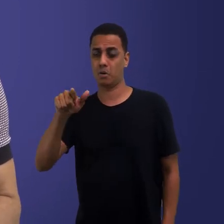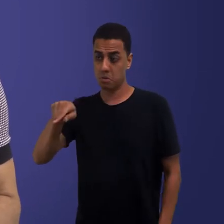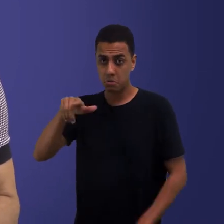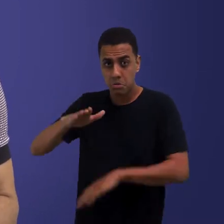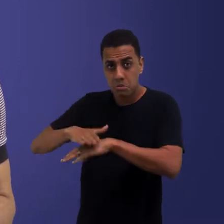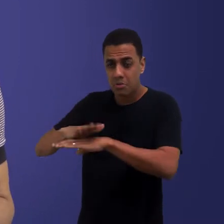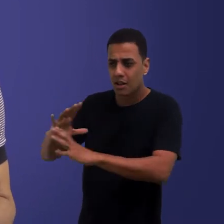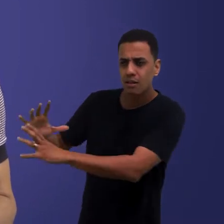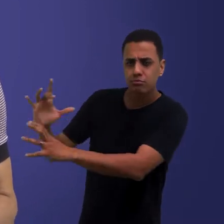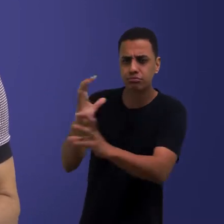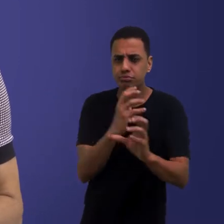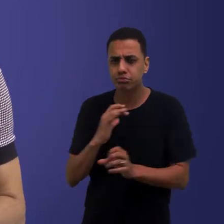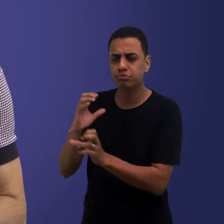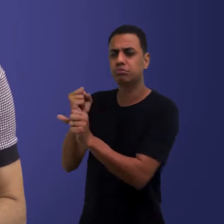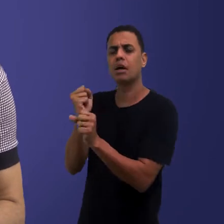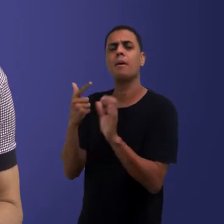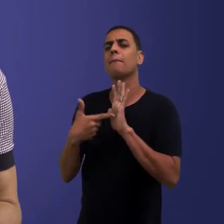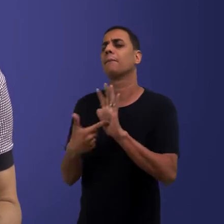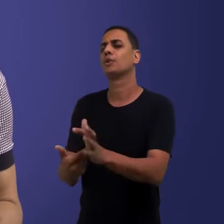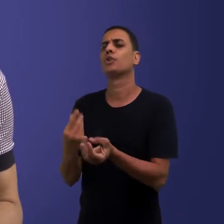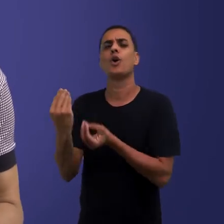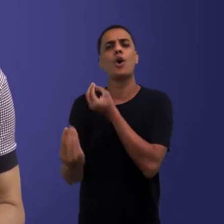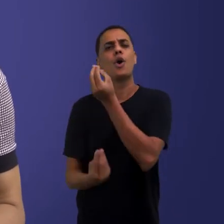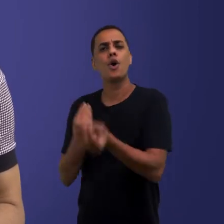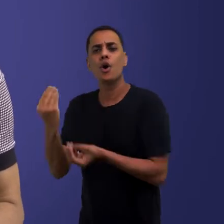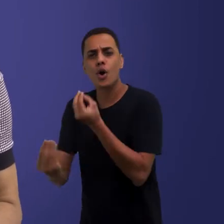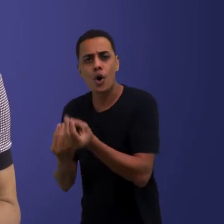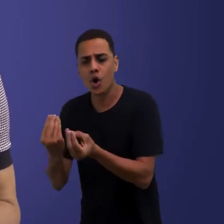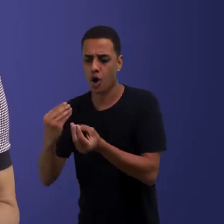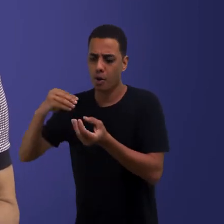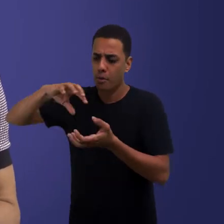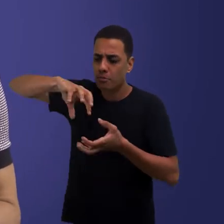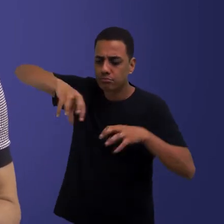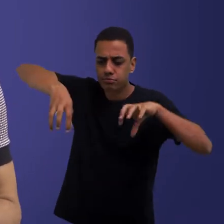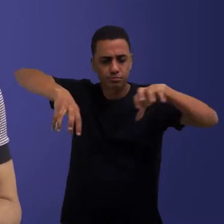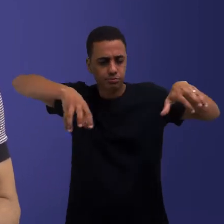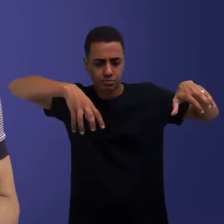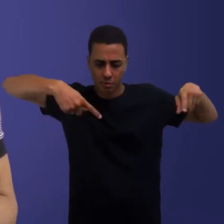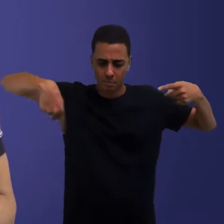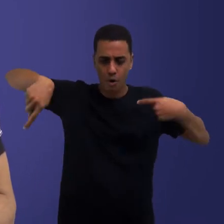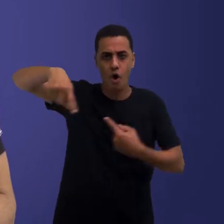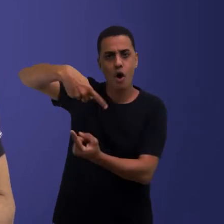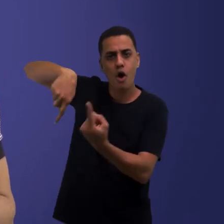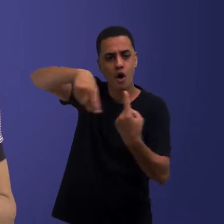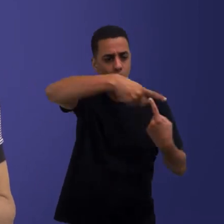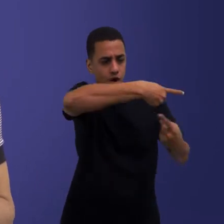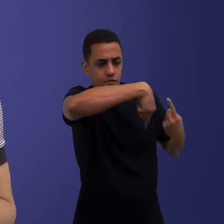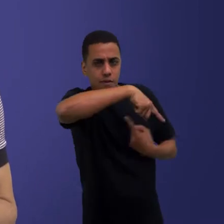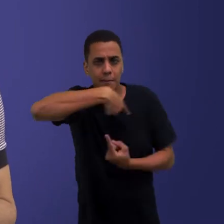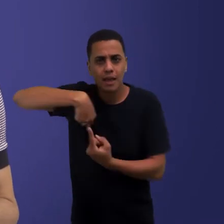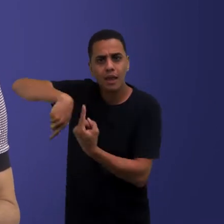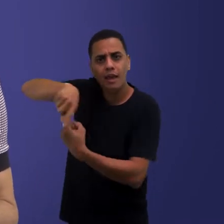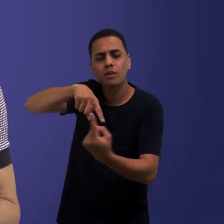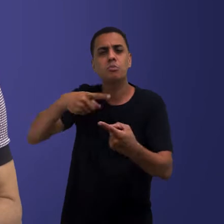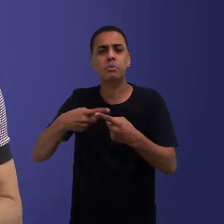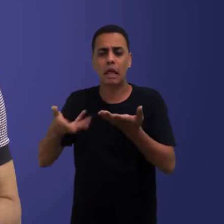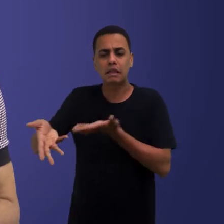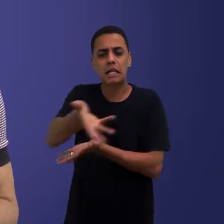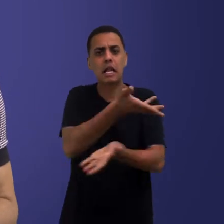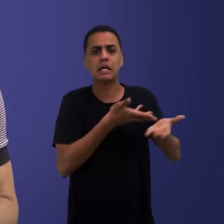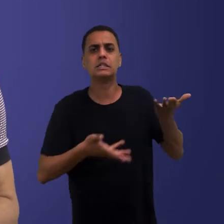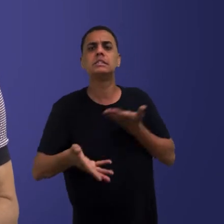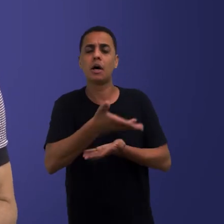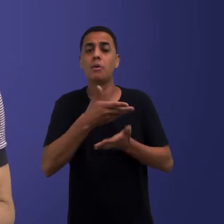integral. Ele mostrou, através de cálculos, por que os corpos se movem e interagem uns com os